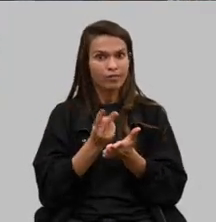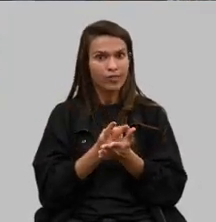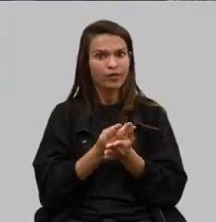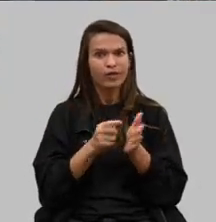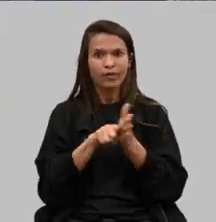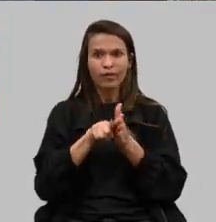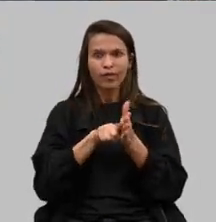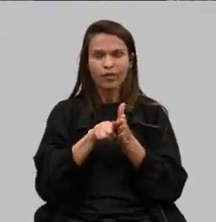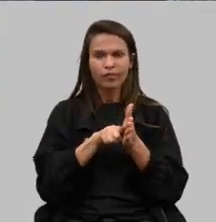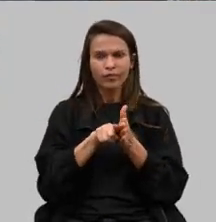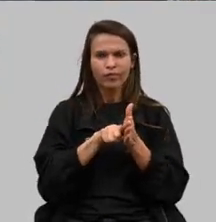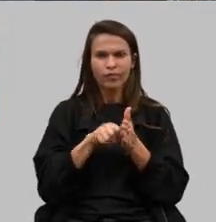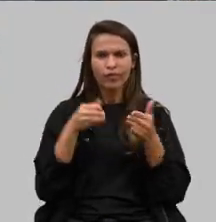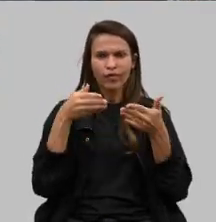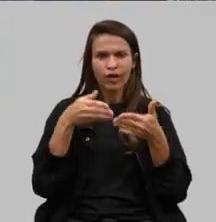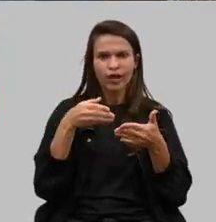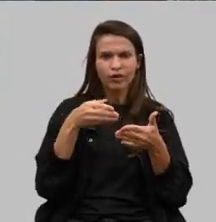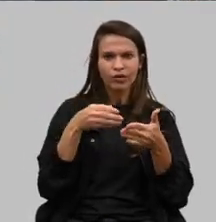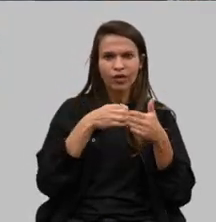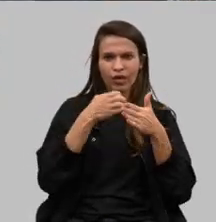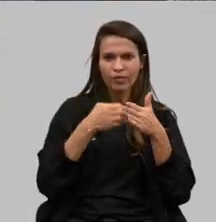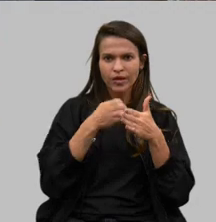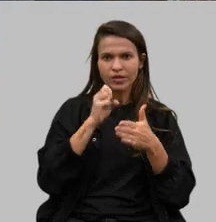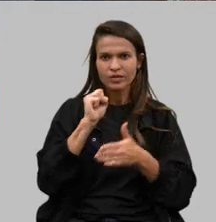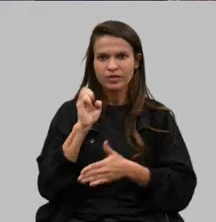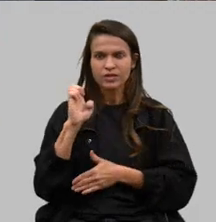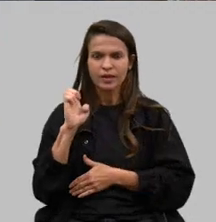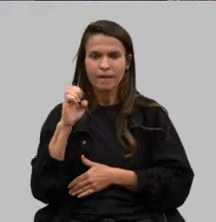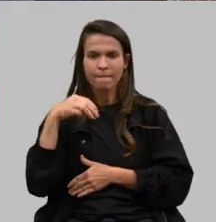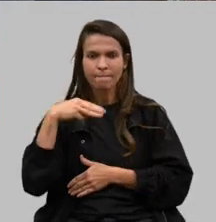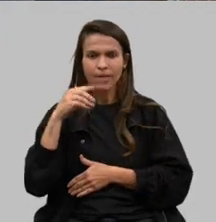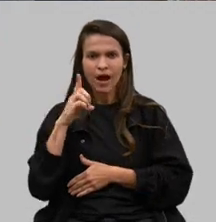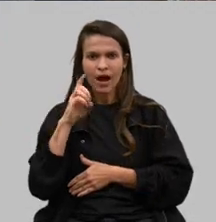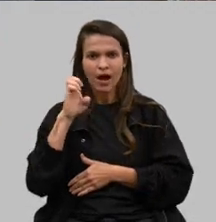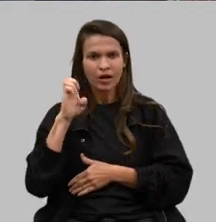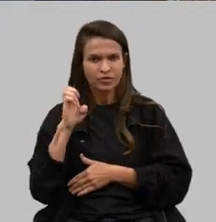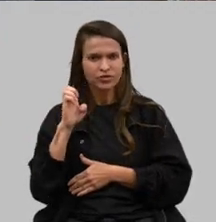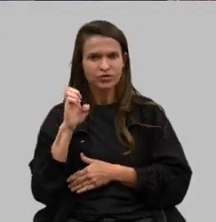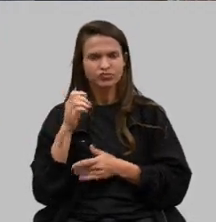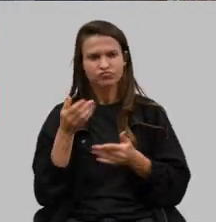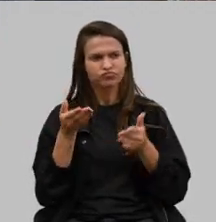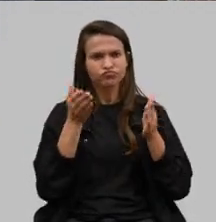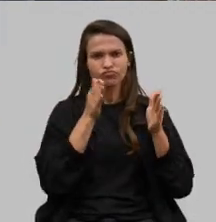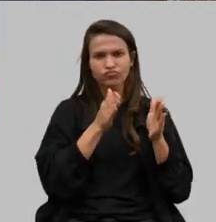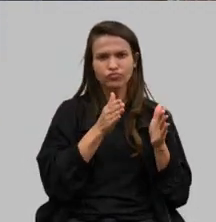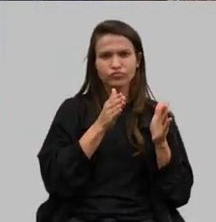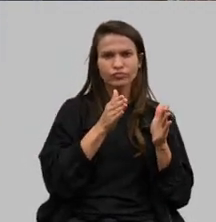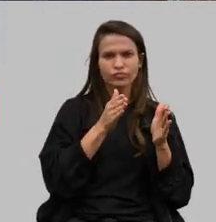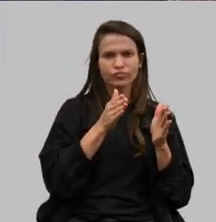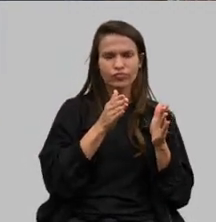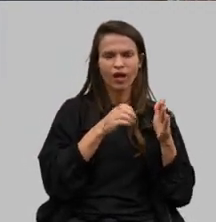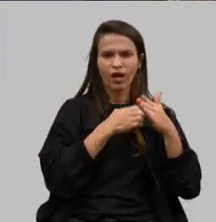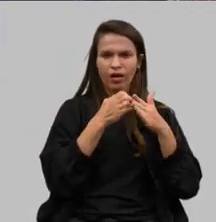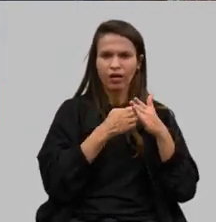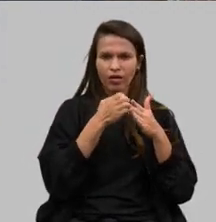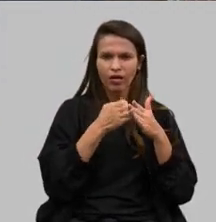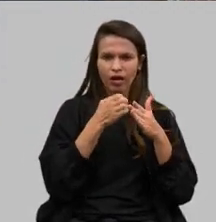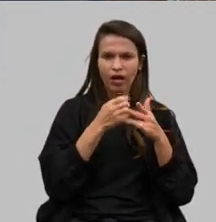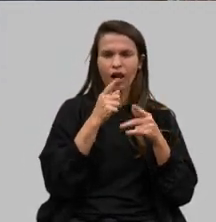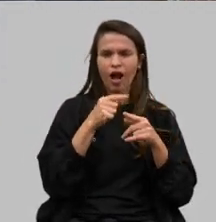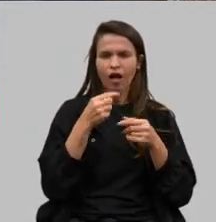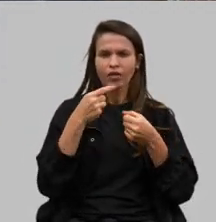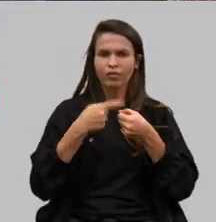semad quem advogou nos interesses da mina do Córrego de feijão em Brumadinho é quem está